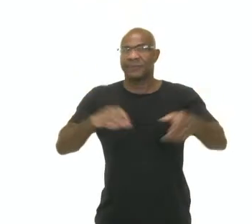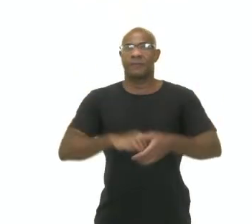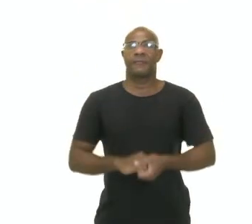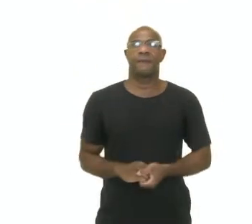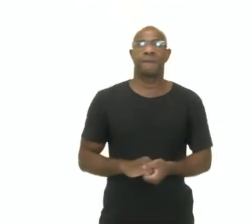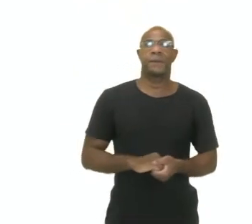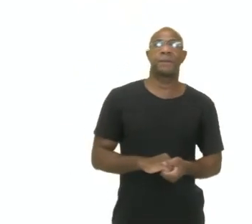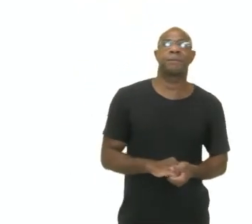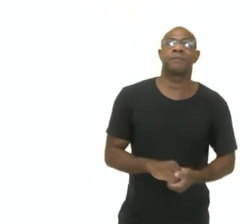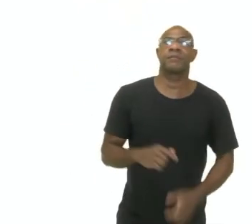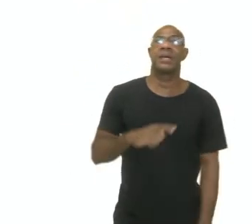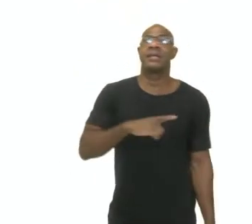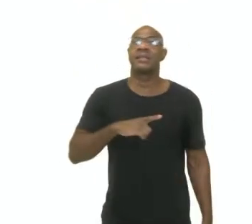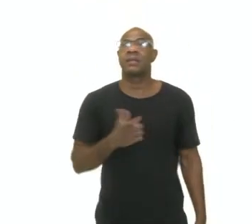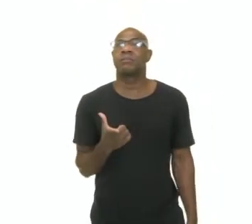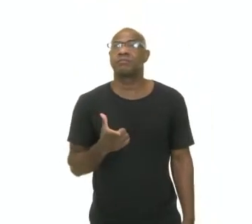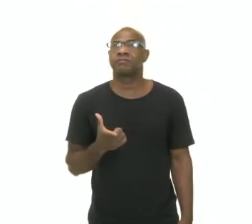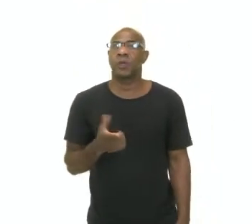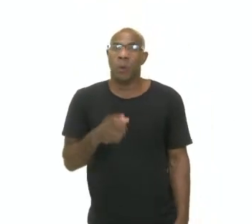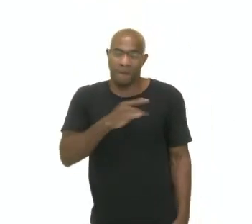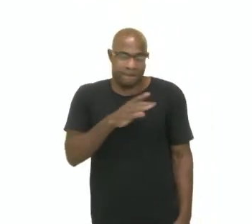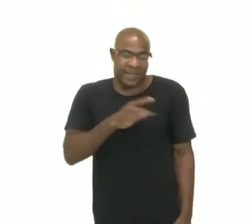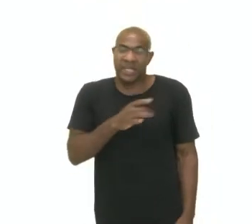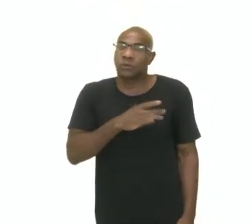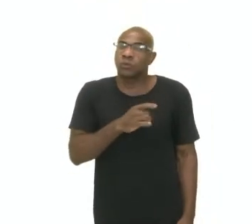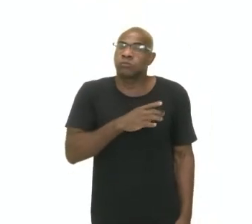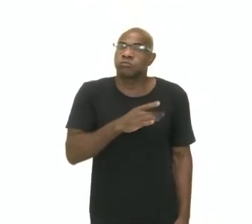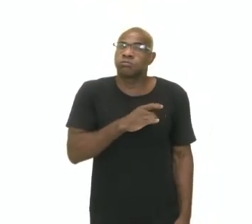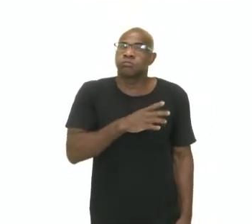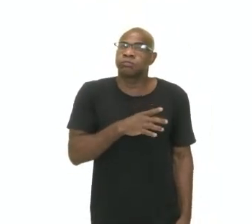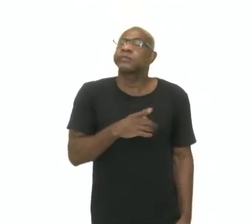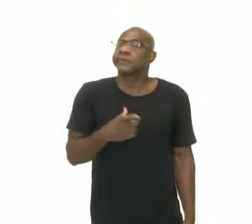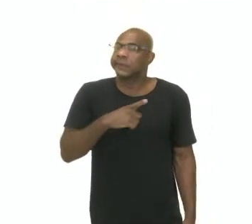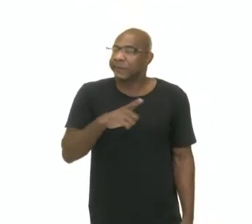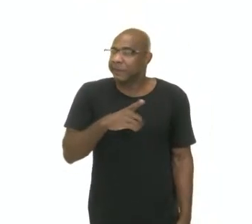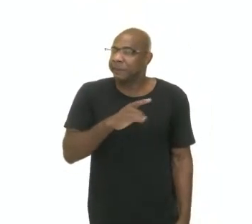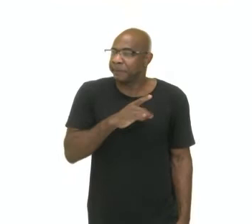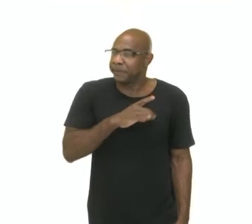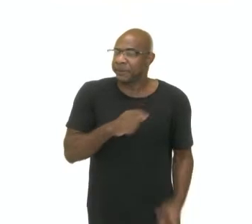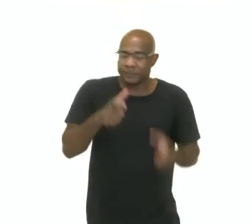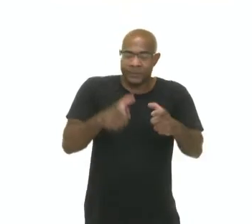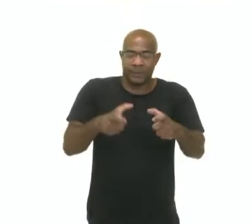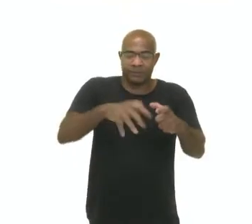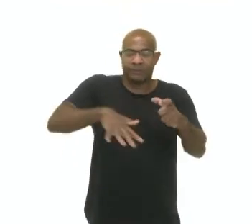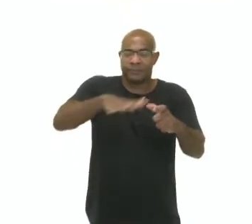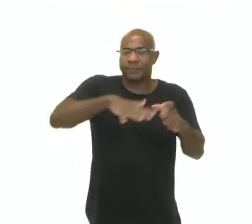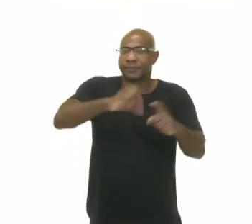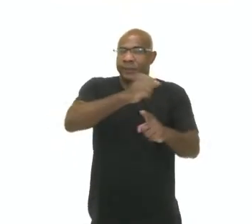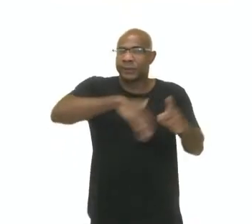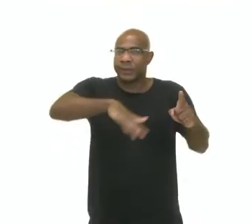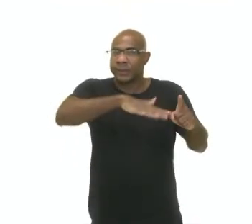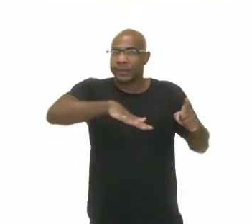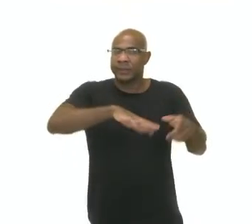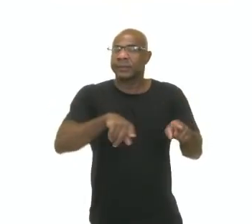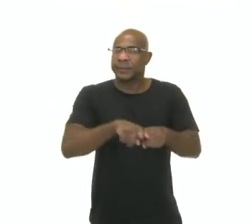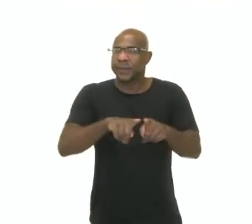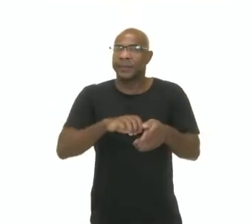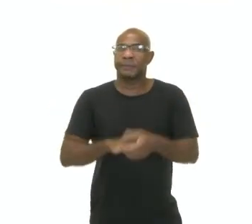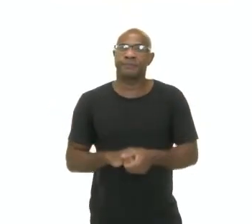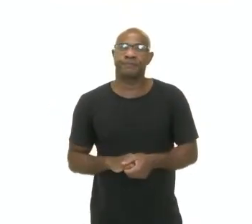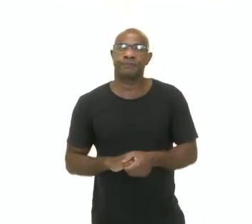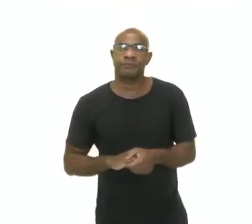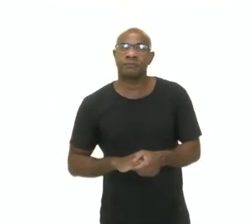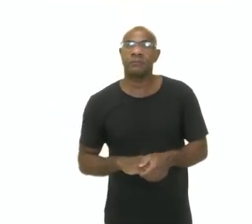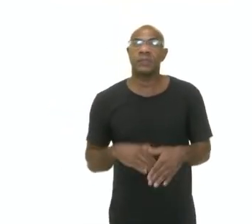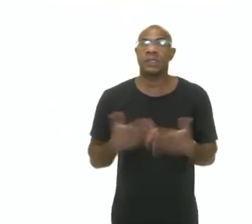Cria-se uma cultura do medo, aliada a uma busca cada vez maior por proteção, vigilância e segurança.